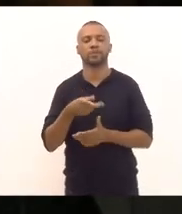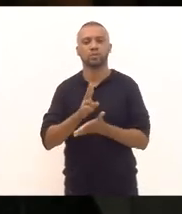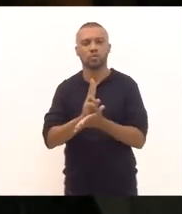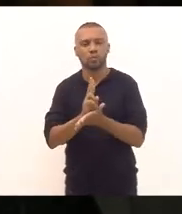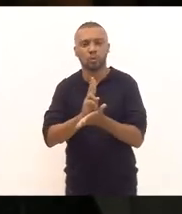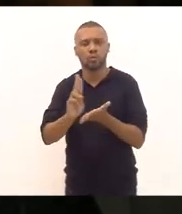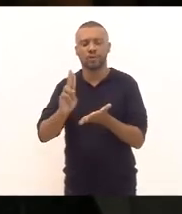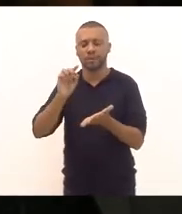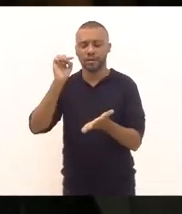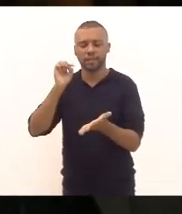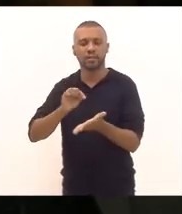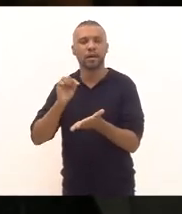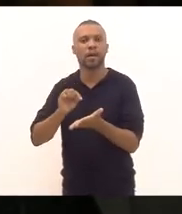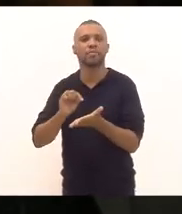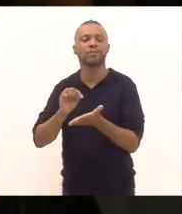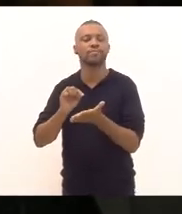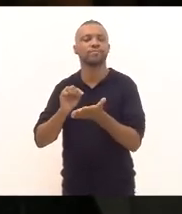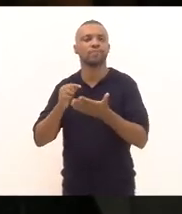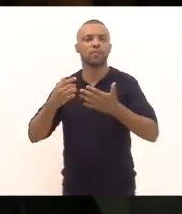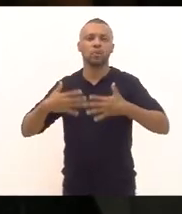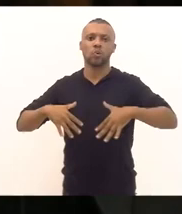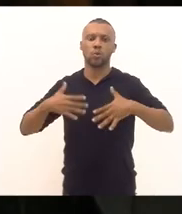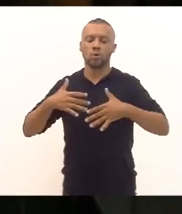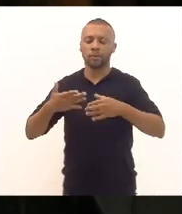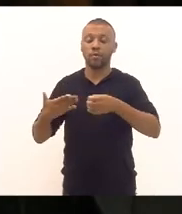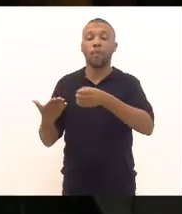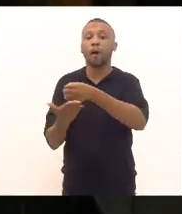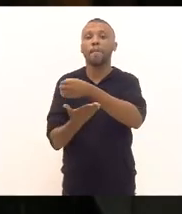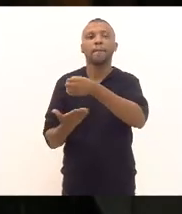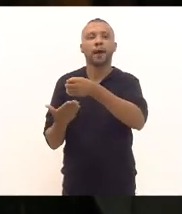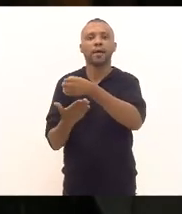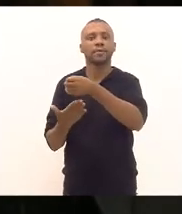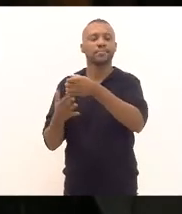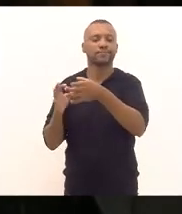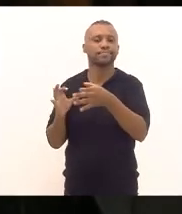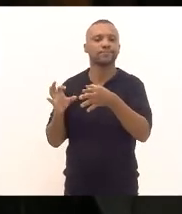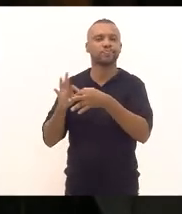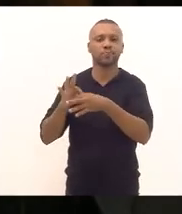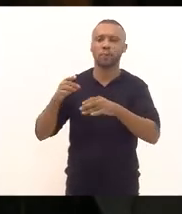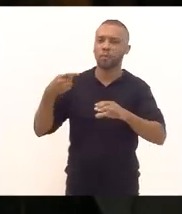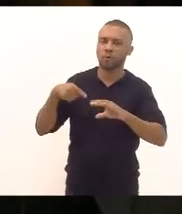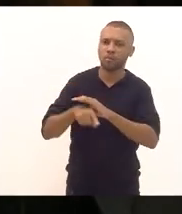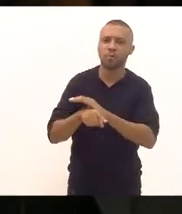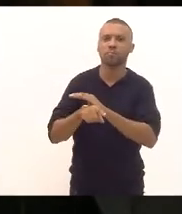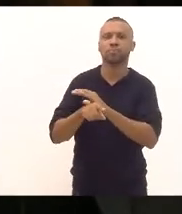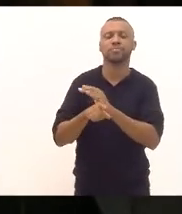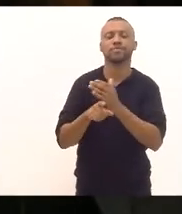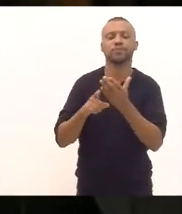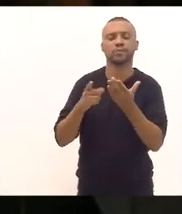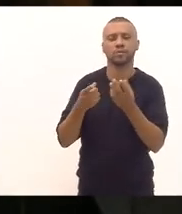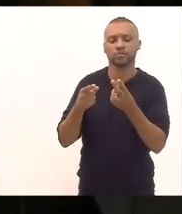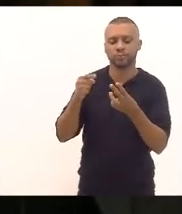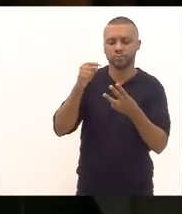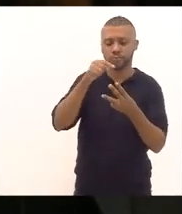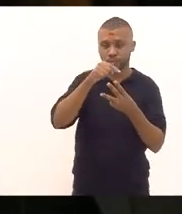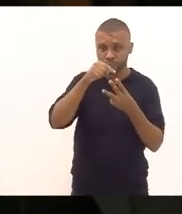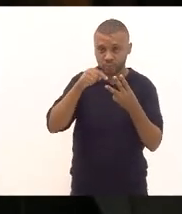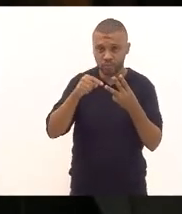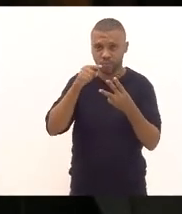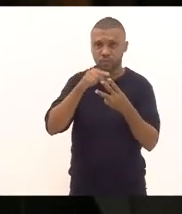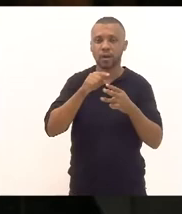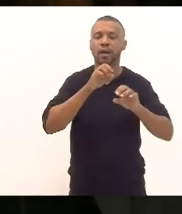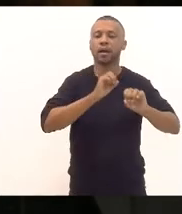uma universidade profundamente alicerçada na no tripé ensino pesquisa